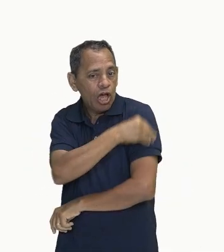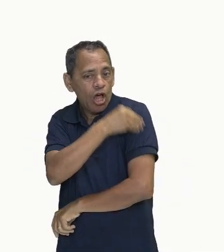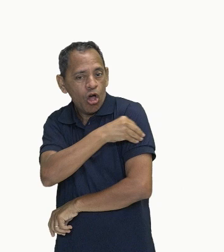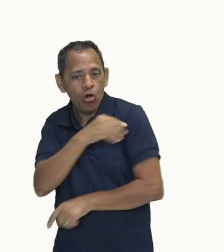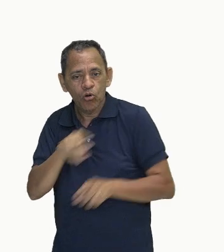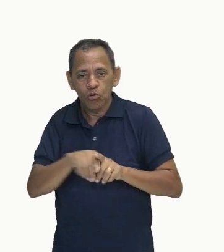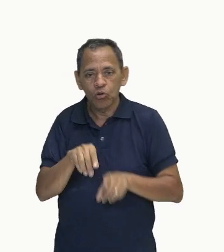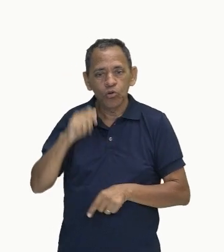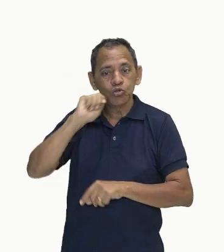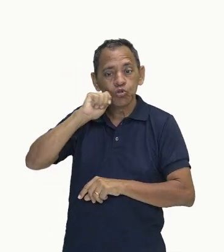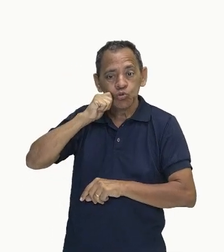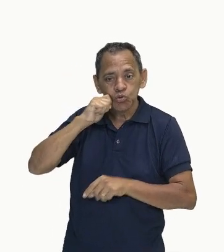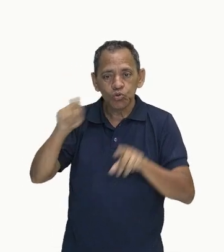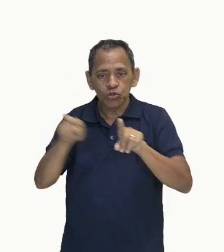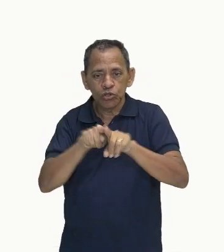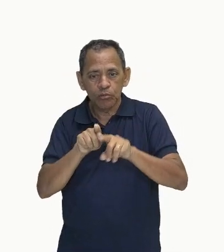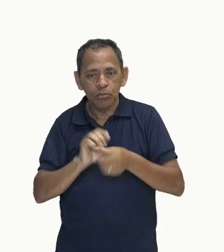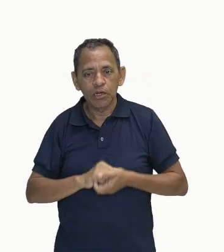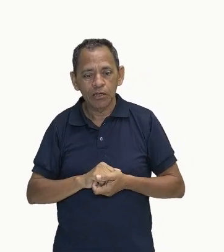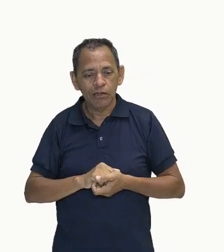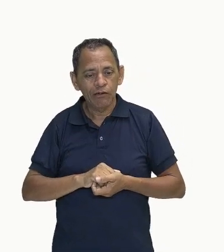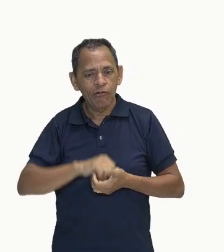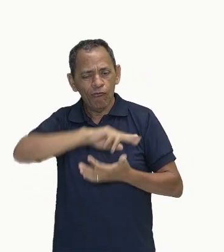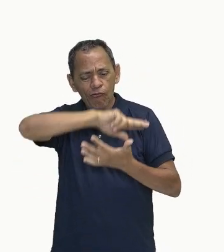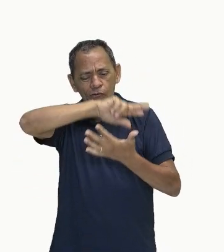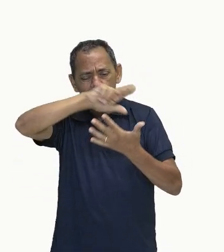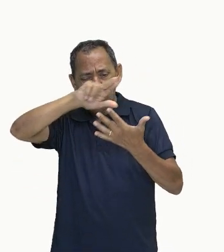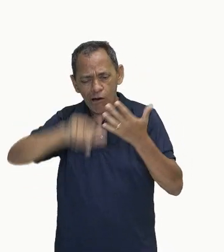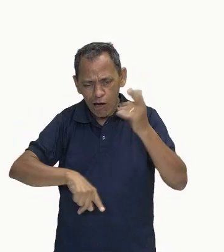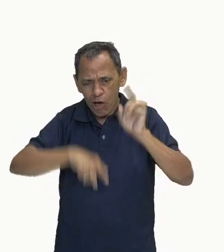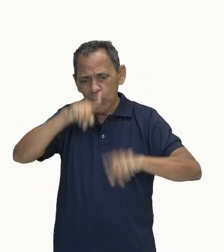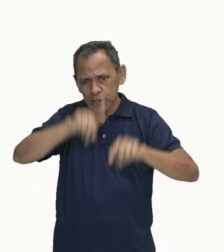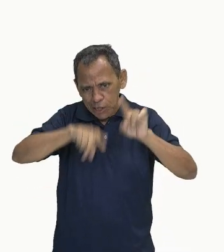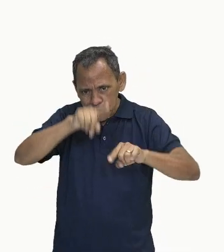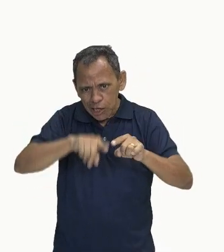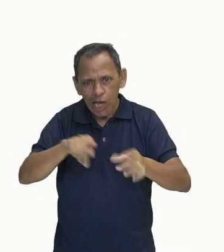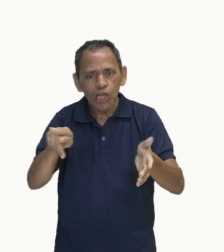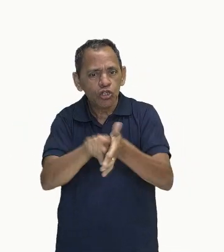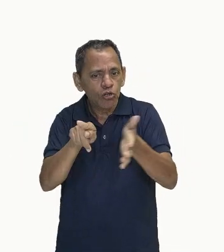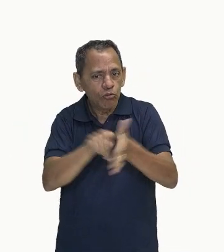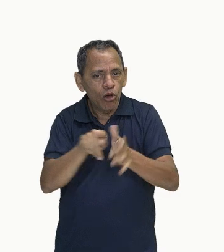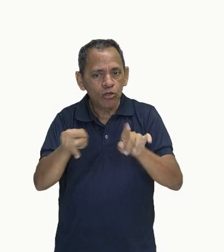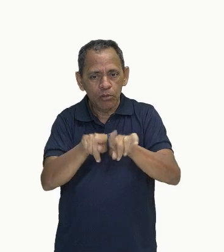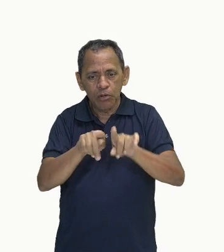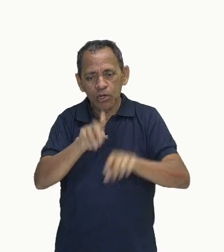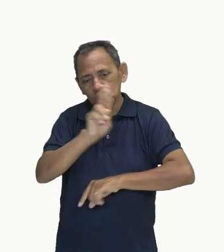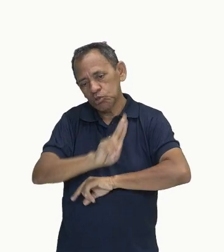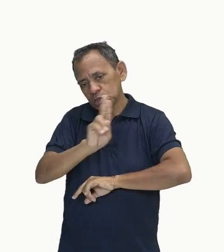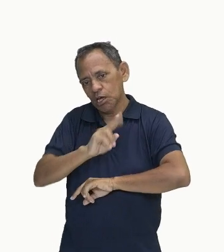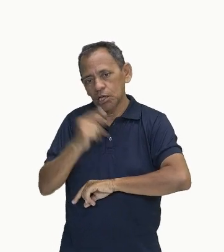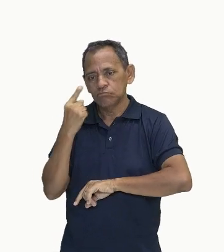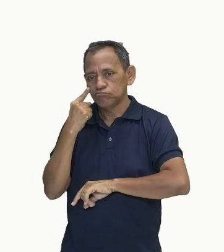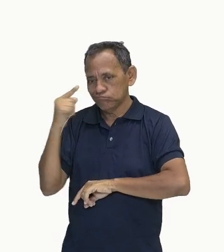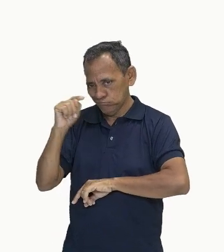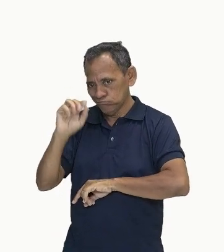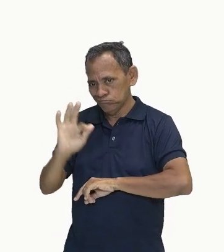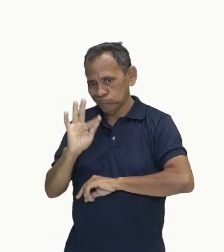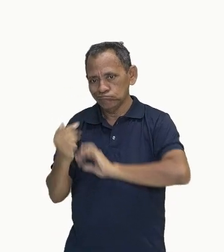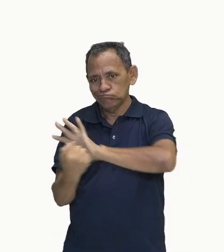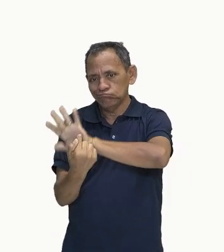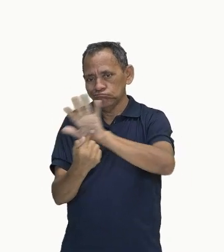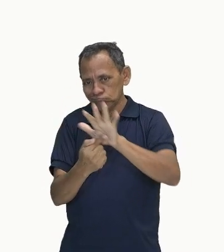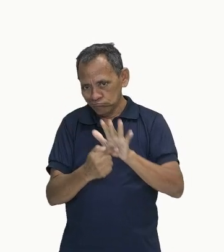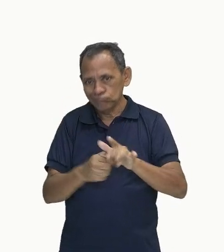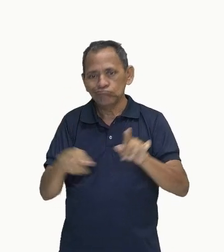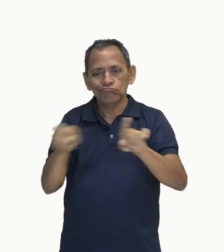conservas, moinhos, indústrias de óleos vegetais. E algumas imagens para vocês observarem. Então, a gente tem ali, muitas